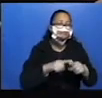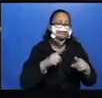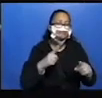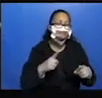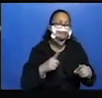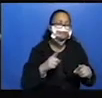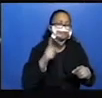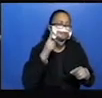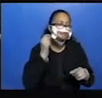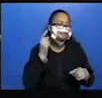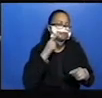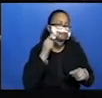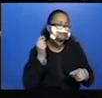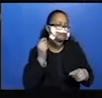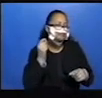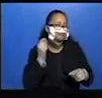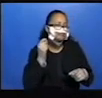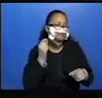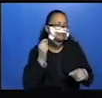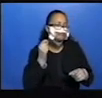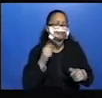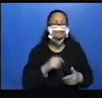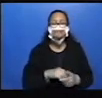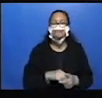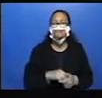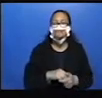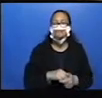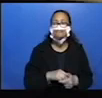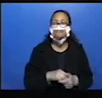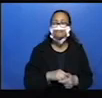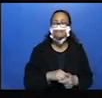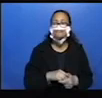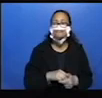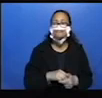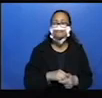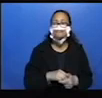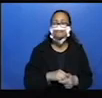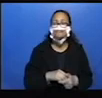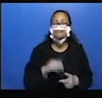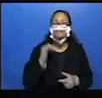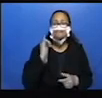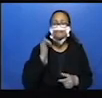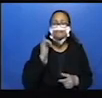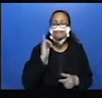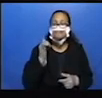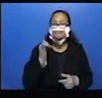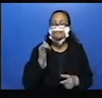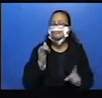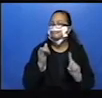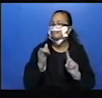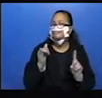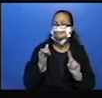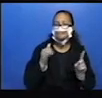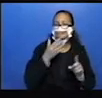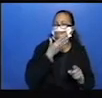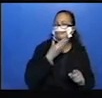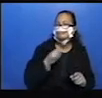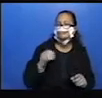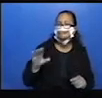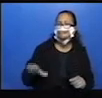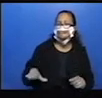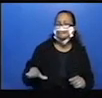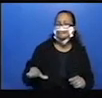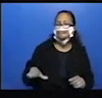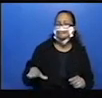gato pulando no telhado. Veja que aqui o narrador não é o Luciano. Alguém,